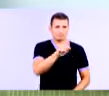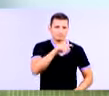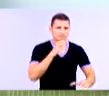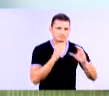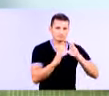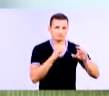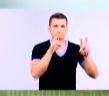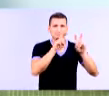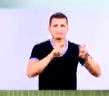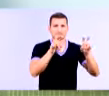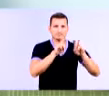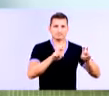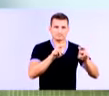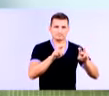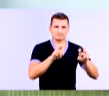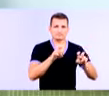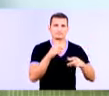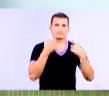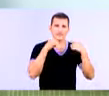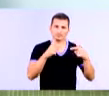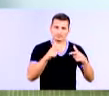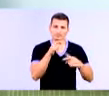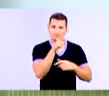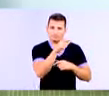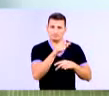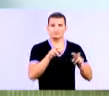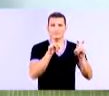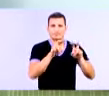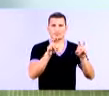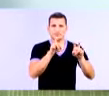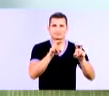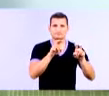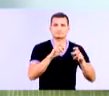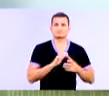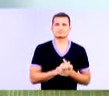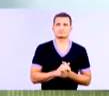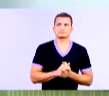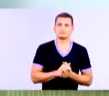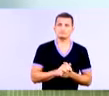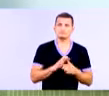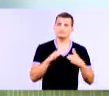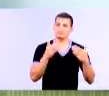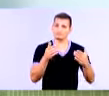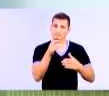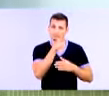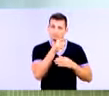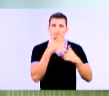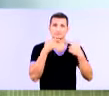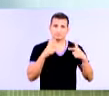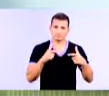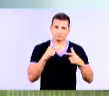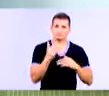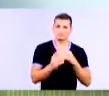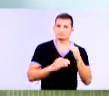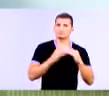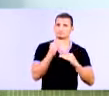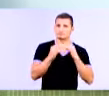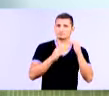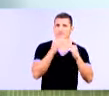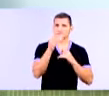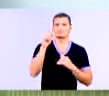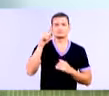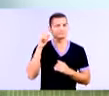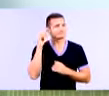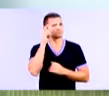com o computador. Na verdade, você se comunicava na linguagem do computador no início, né? Só que essa linguagem foi evoluindo, quer dizer, gente, era muito difícil